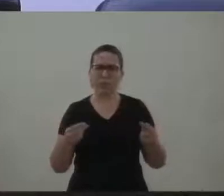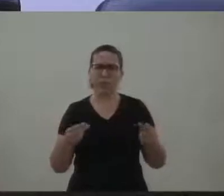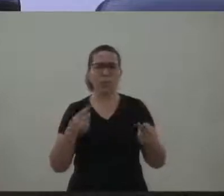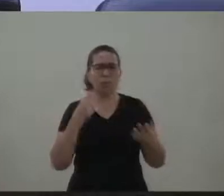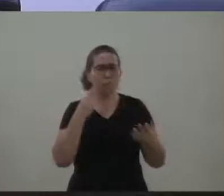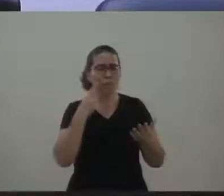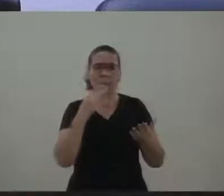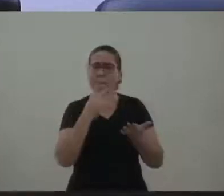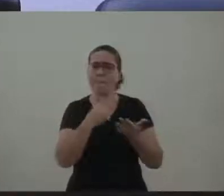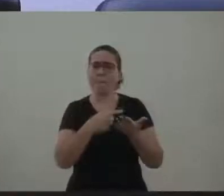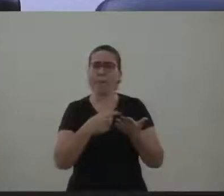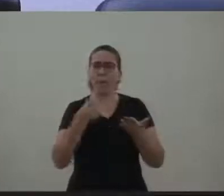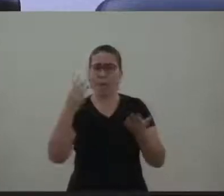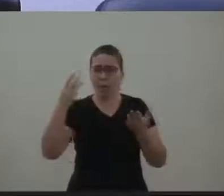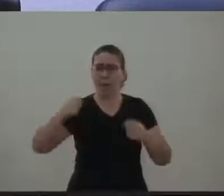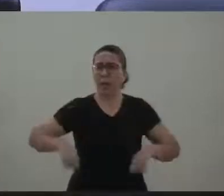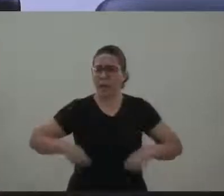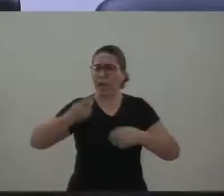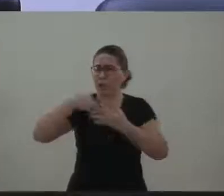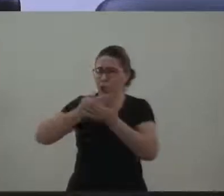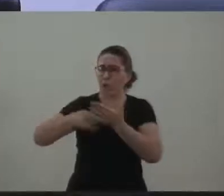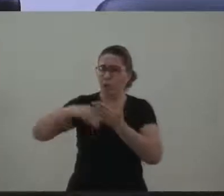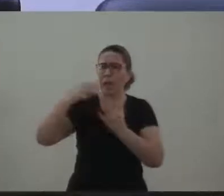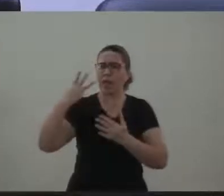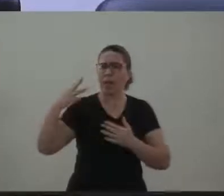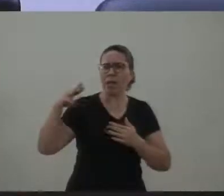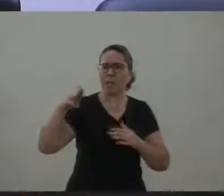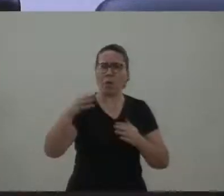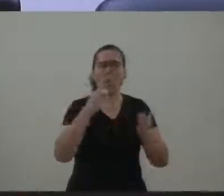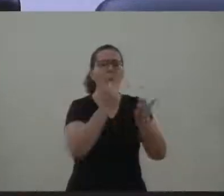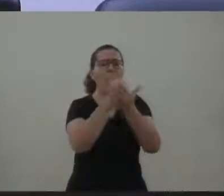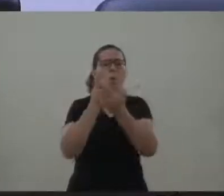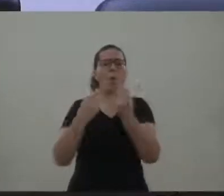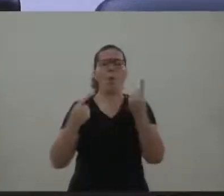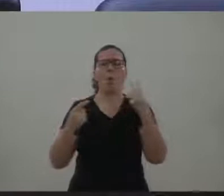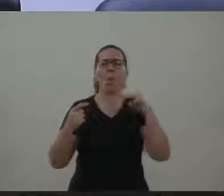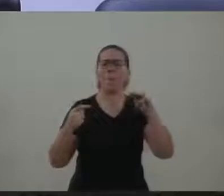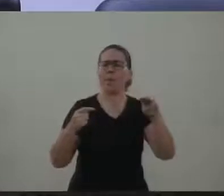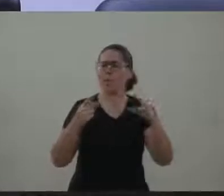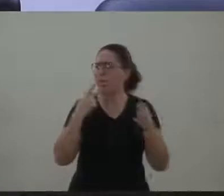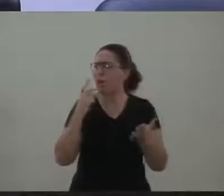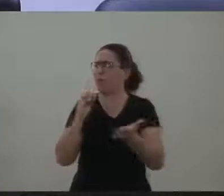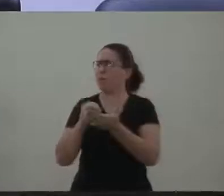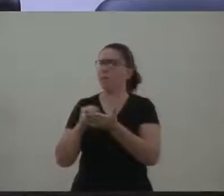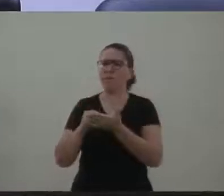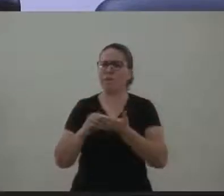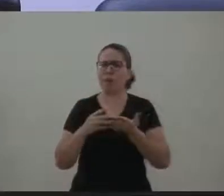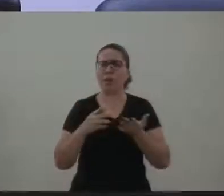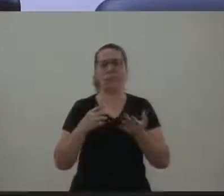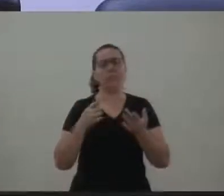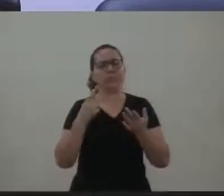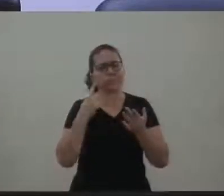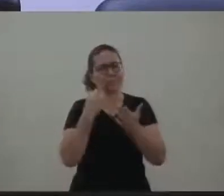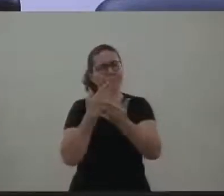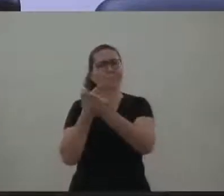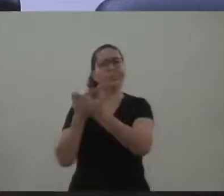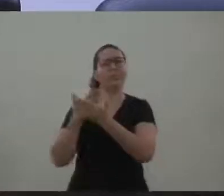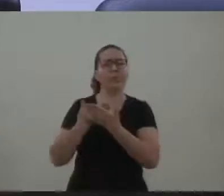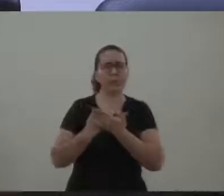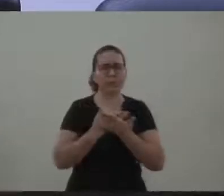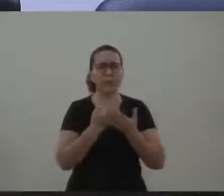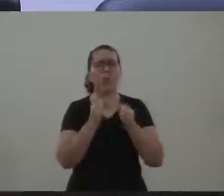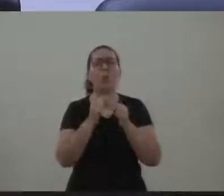menos que a metade. E de repente, porque está sem dinheiro, não consigo comprar, então tem que fazer um remanejamento